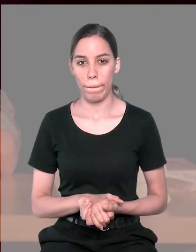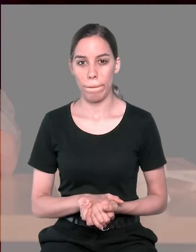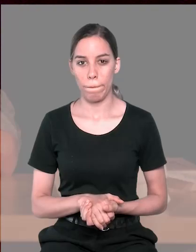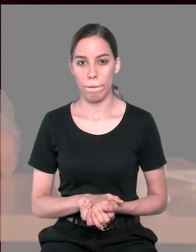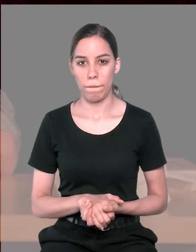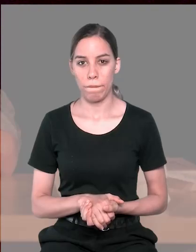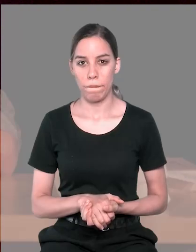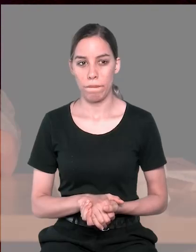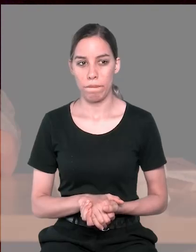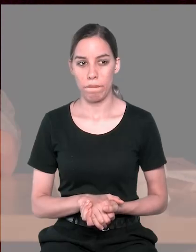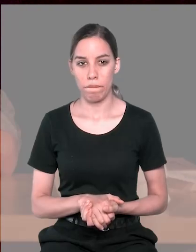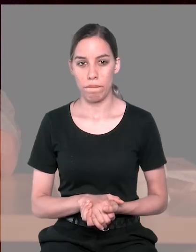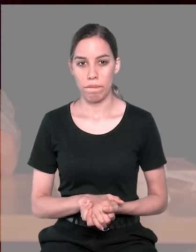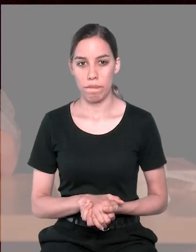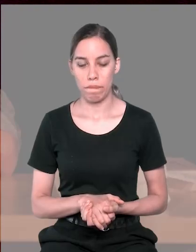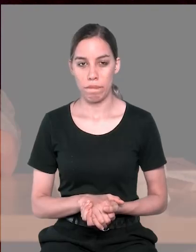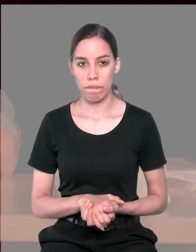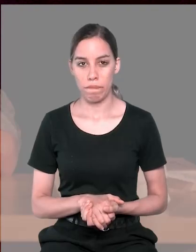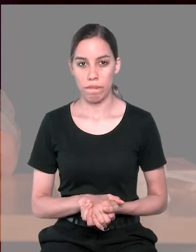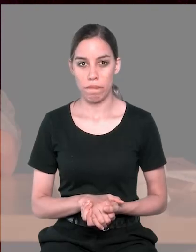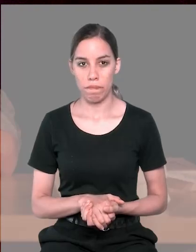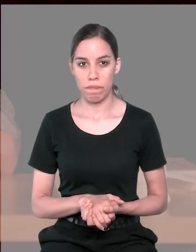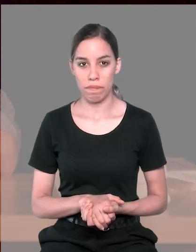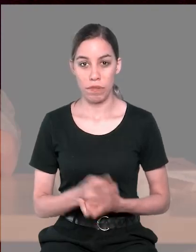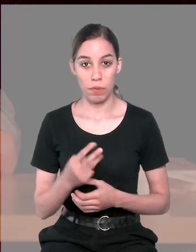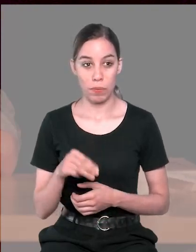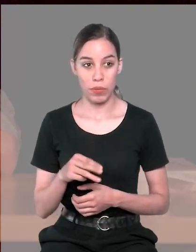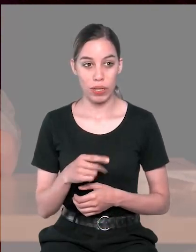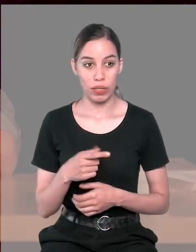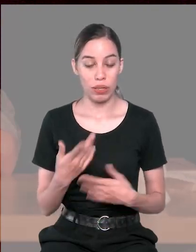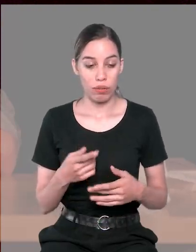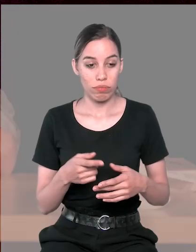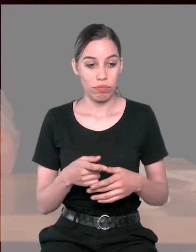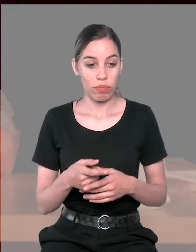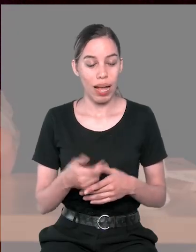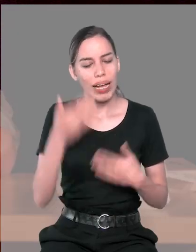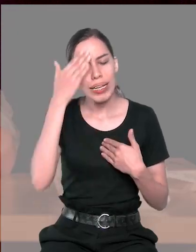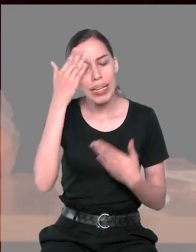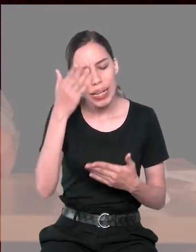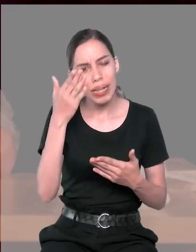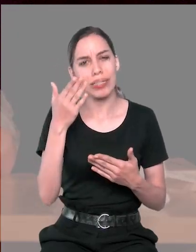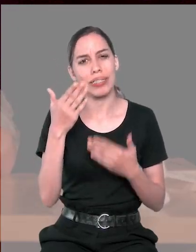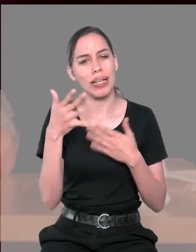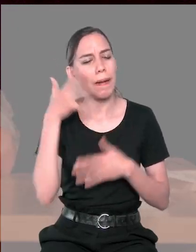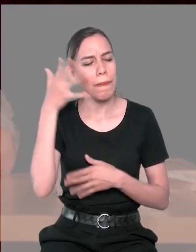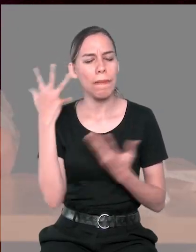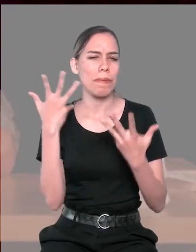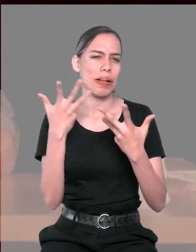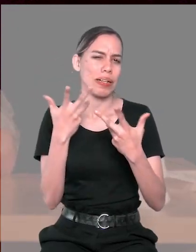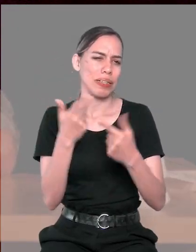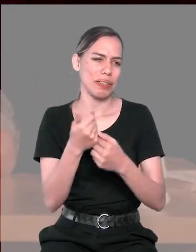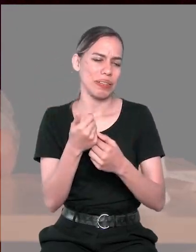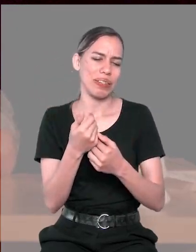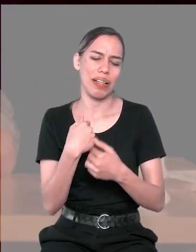primeira pergunta para Roberto. Estão precisando, eu agradeço a palestra maravilhosa. Sou